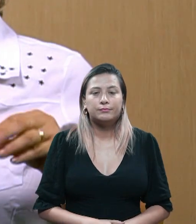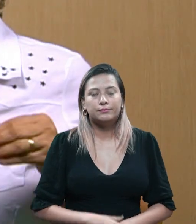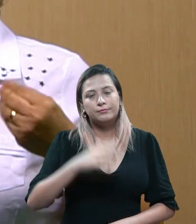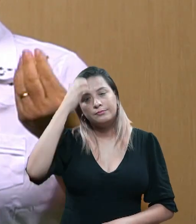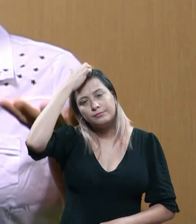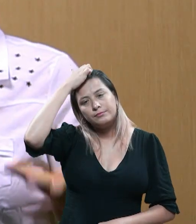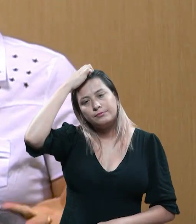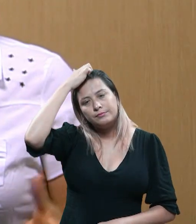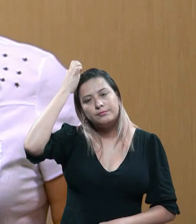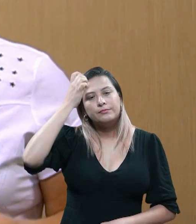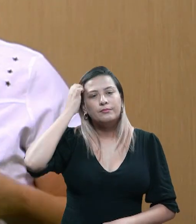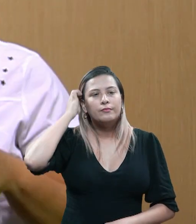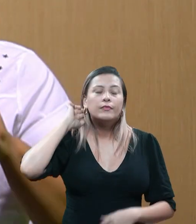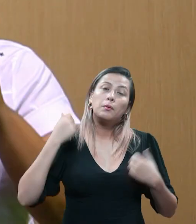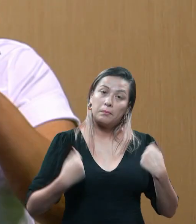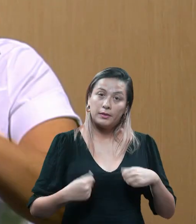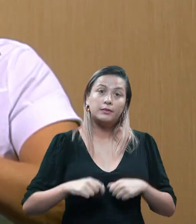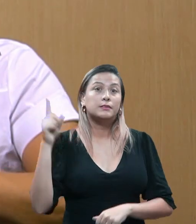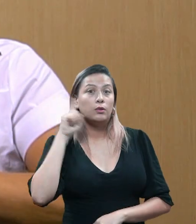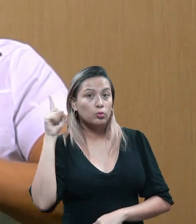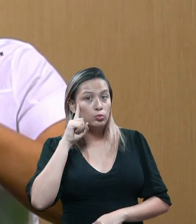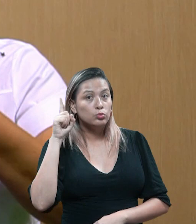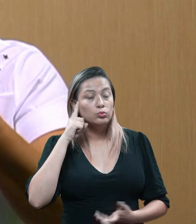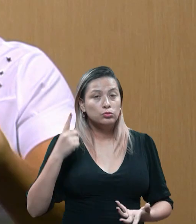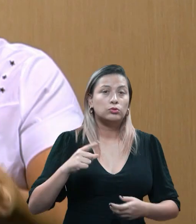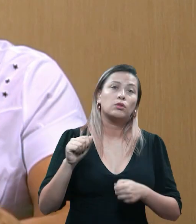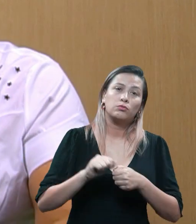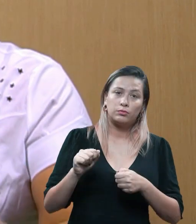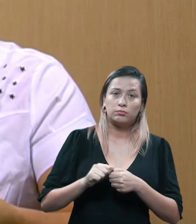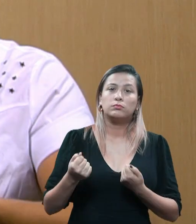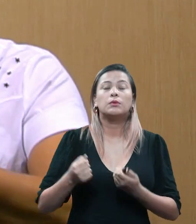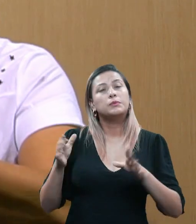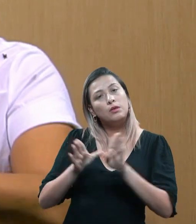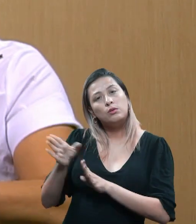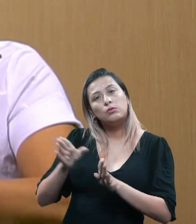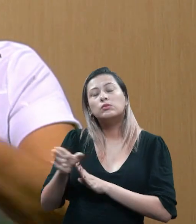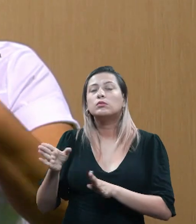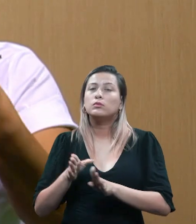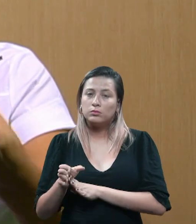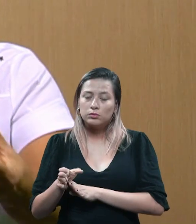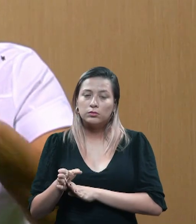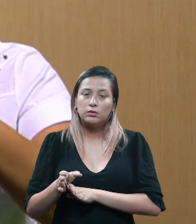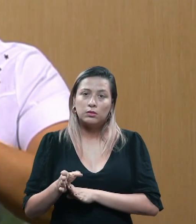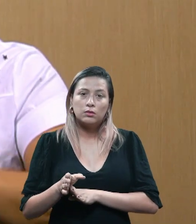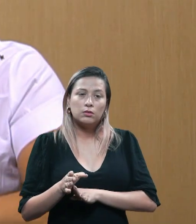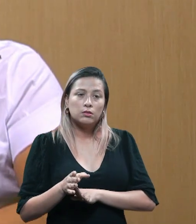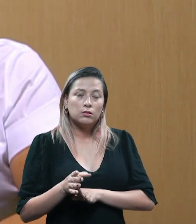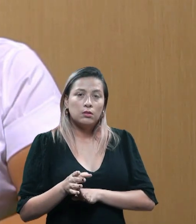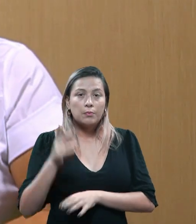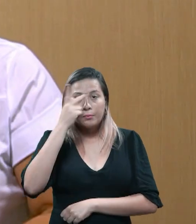Isso deve ser a tua rotina. E você precisa indicar para o seu cliente também, quando você vê que